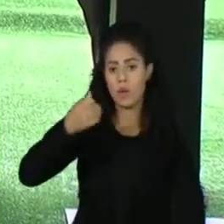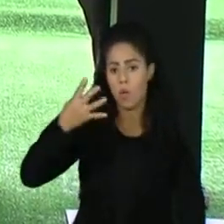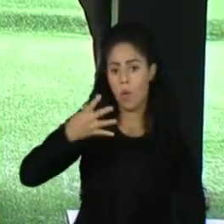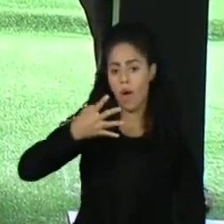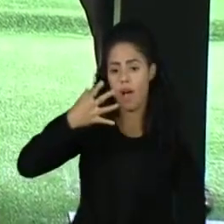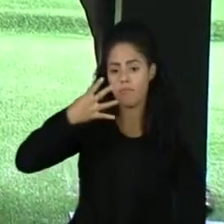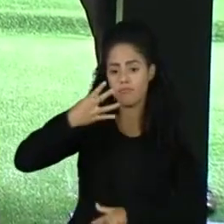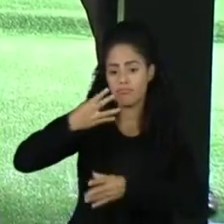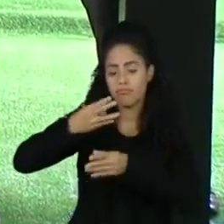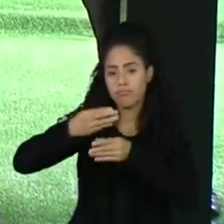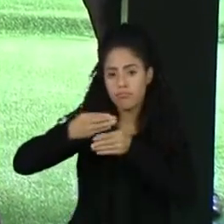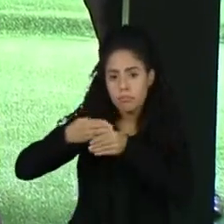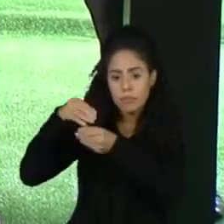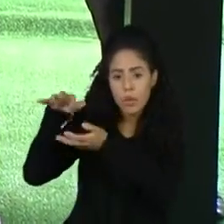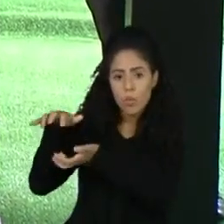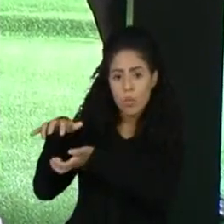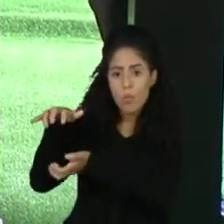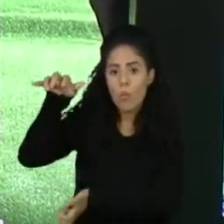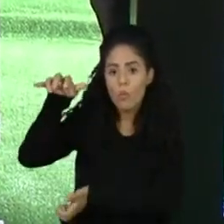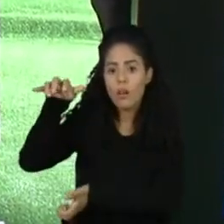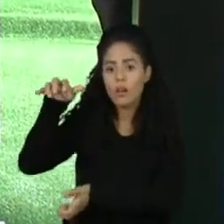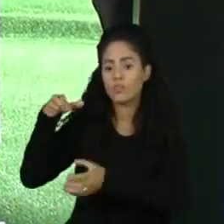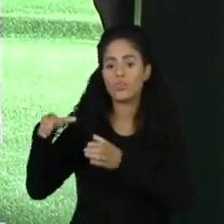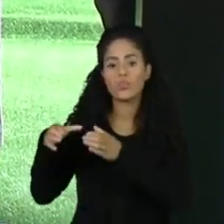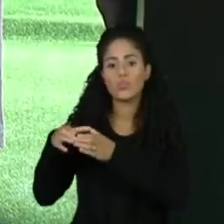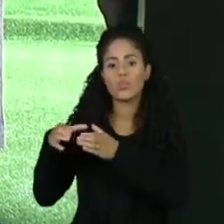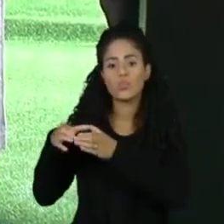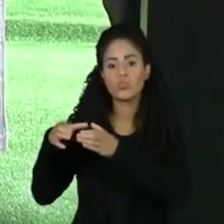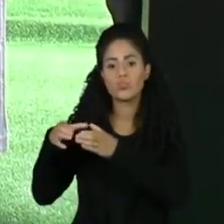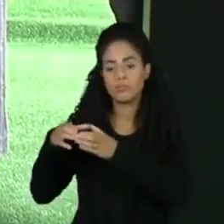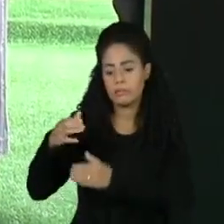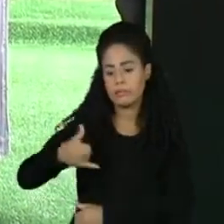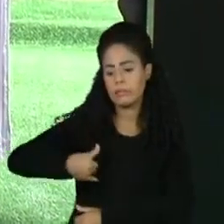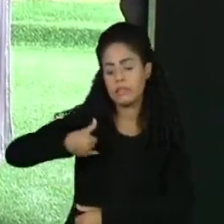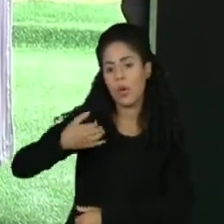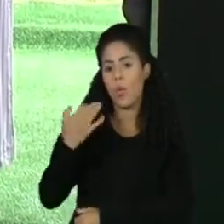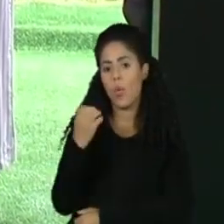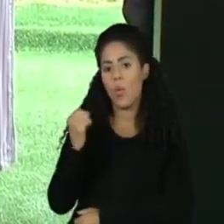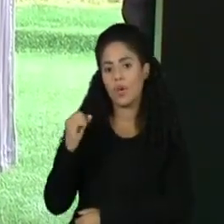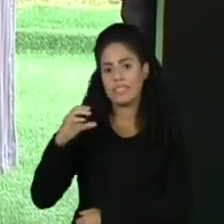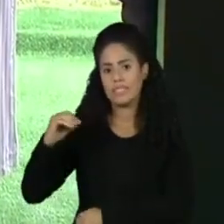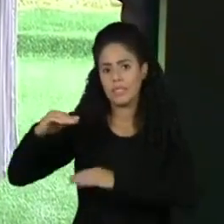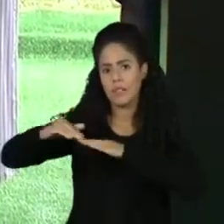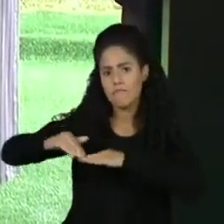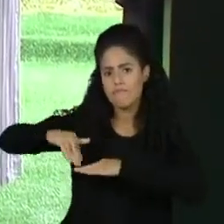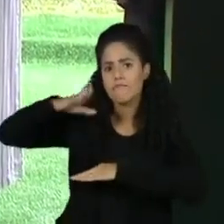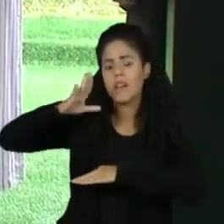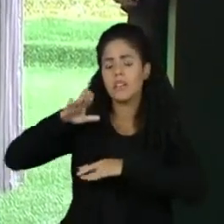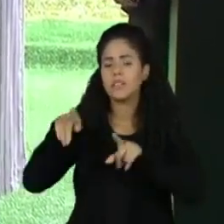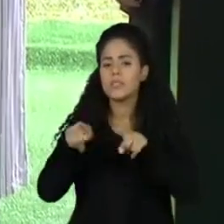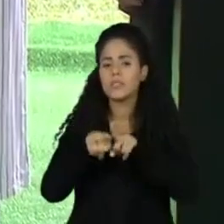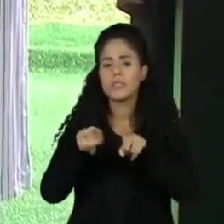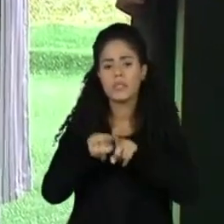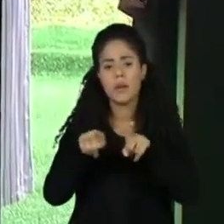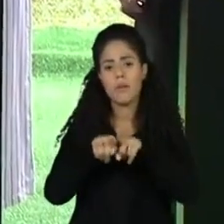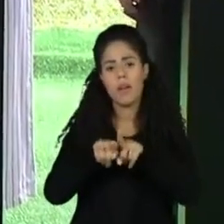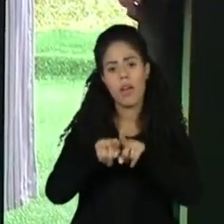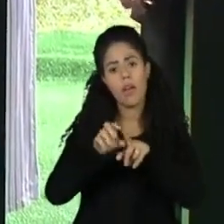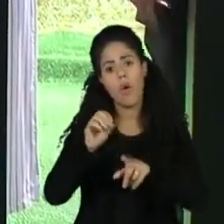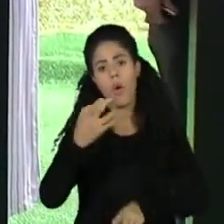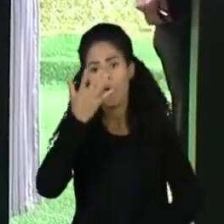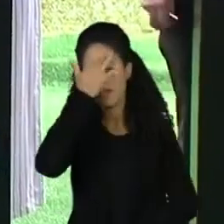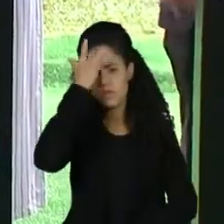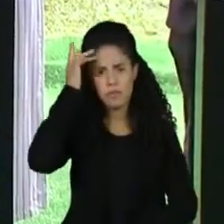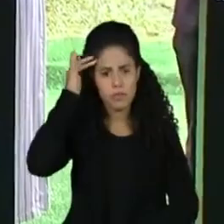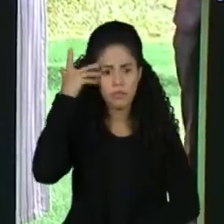para pessoas com mais de 80 anos e aquelas pessoas que eventualmente não tomaram a sua